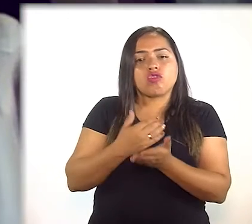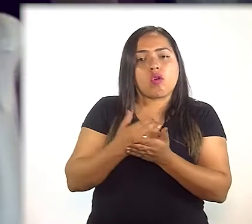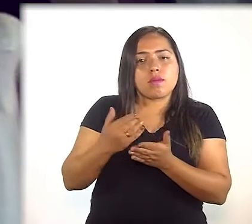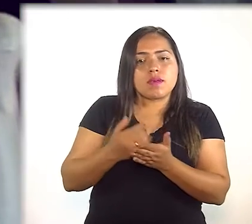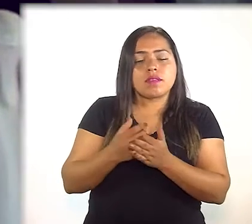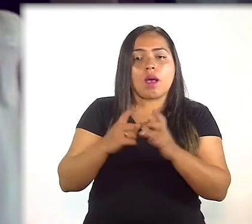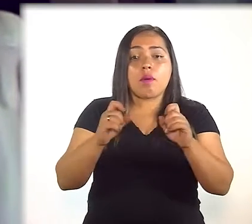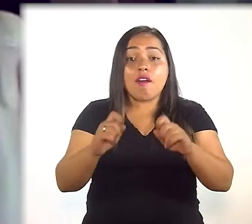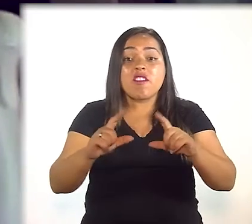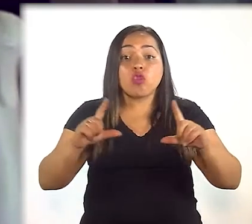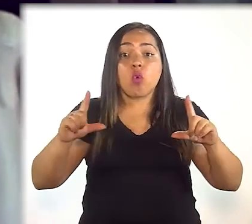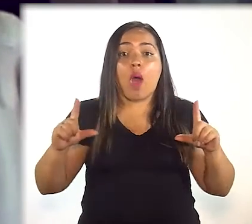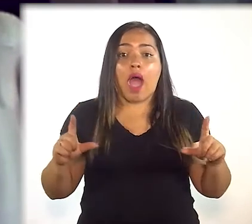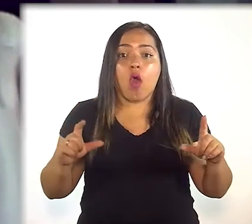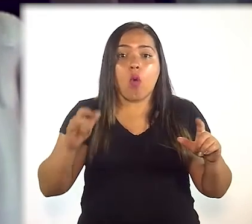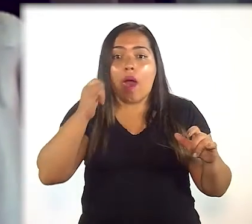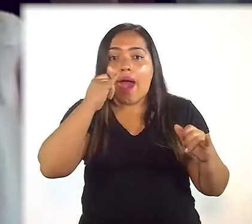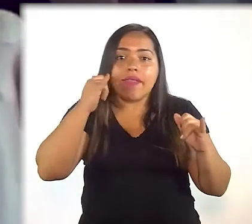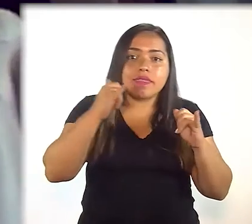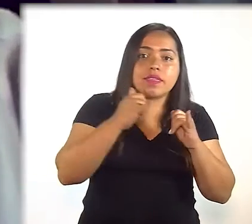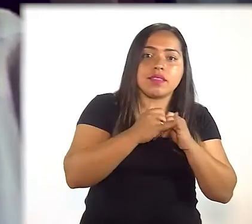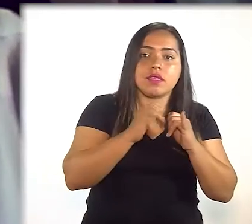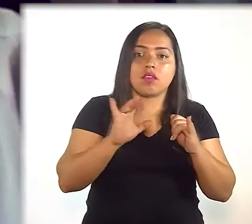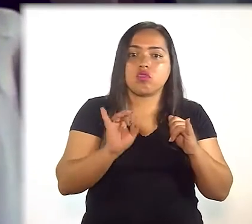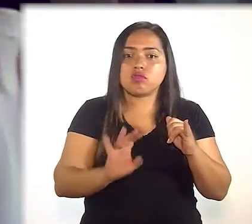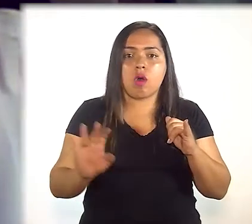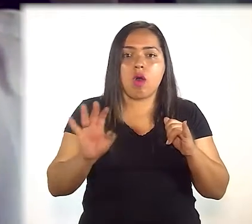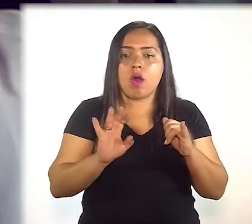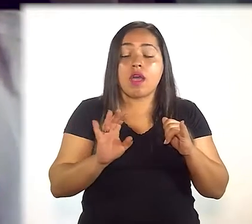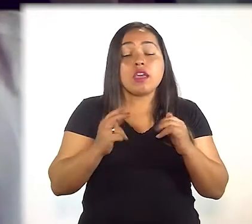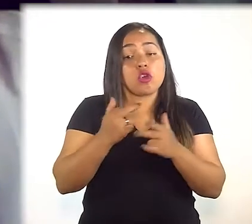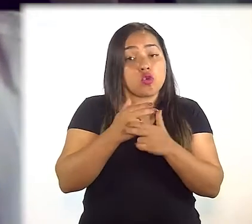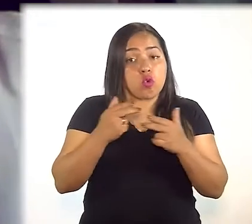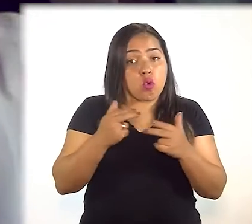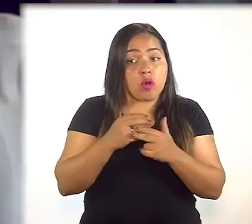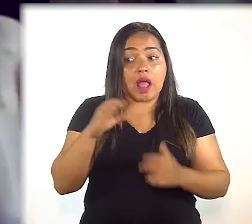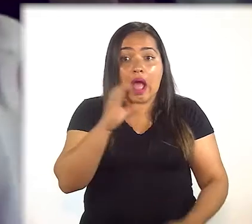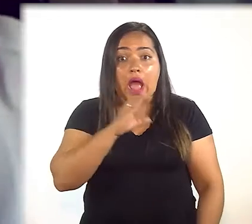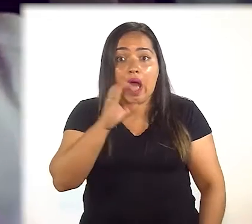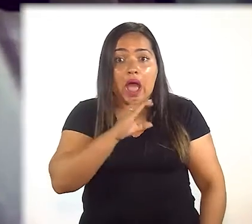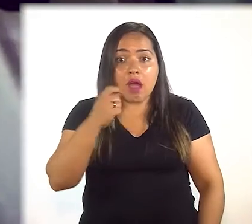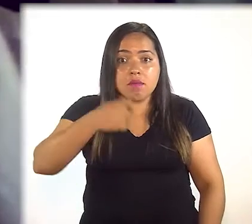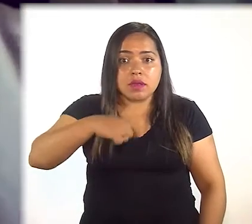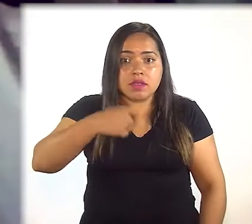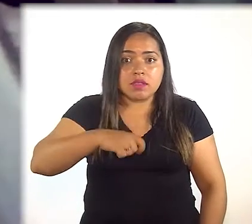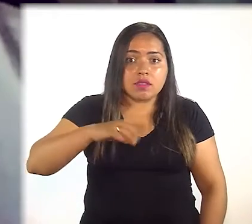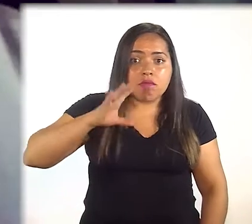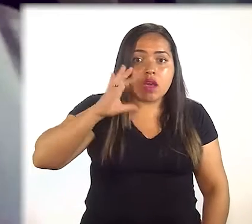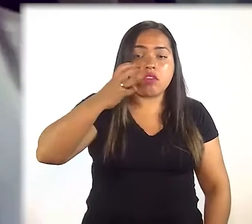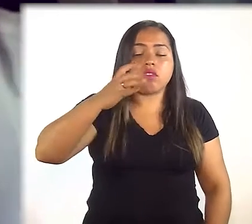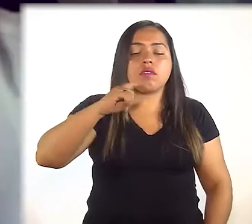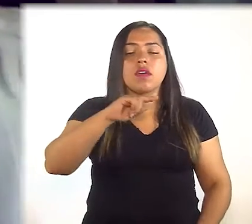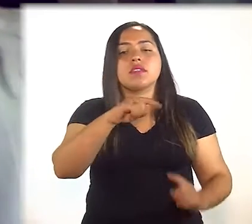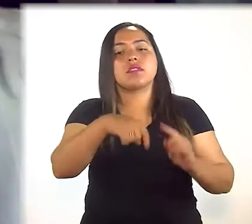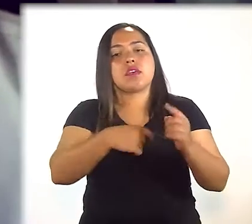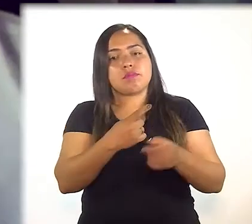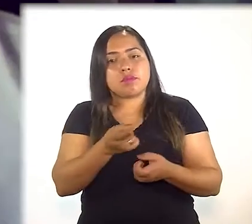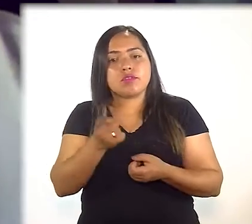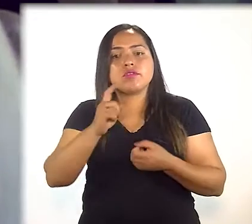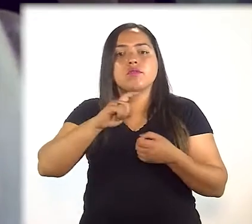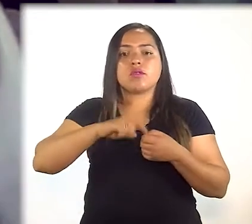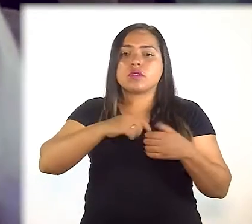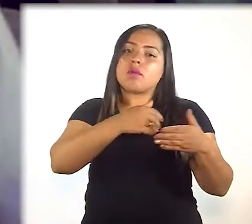então a gente começou a atender só virtualmente e aqueles casos